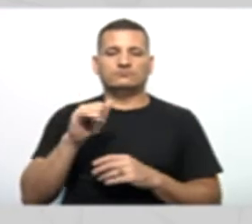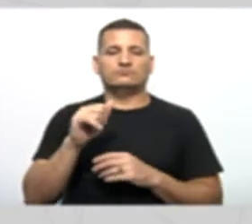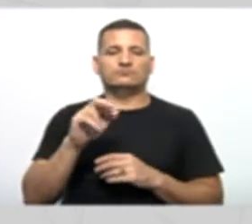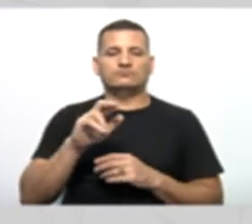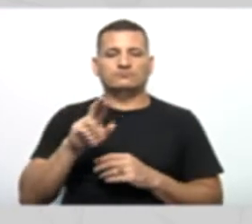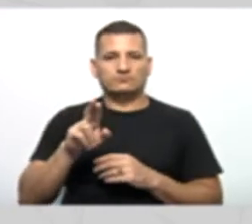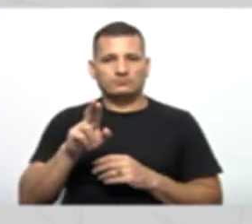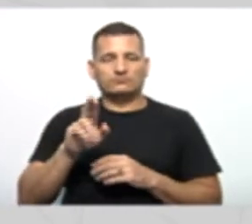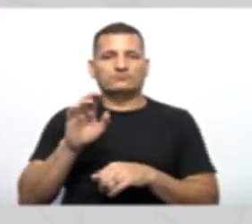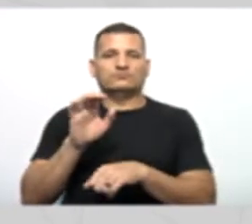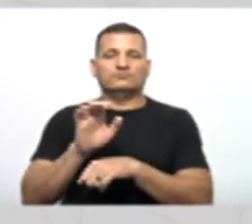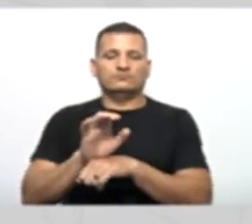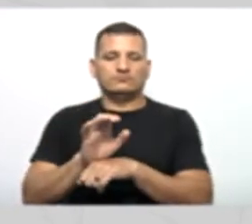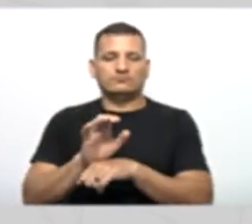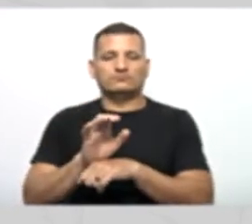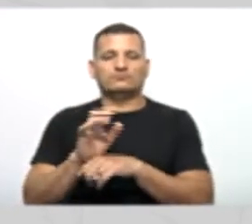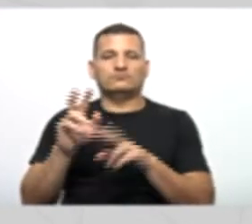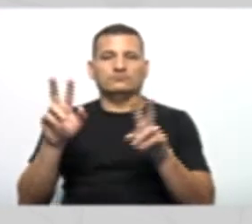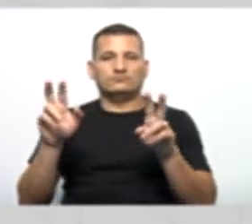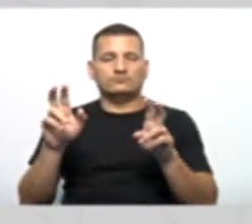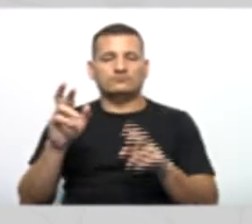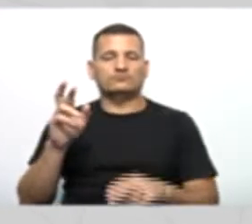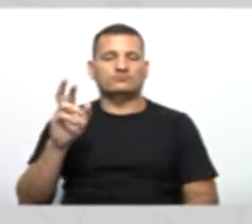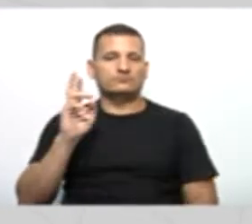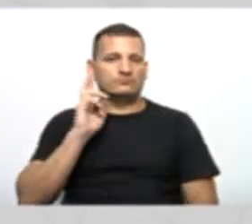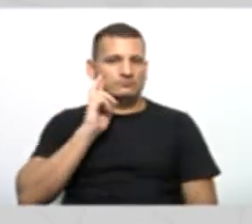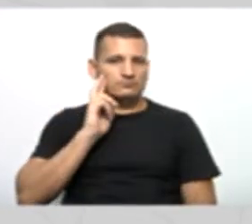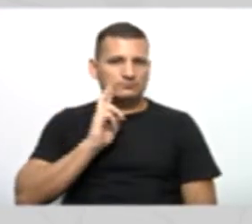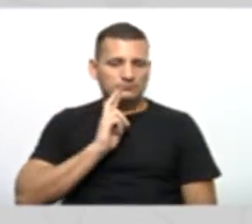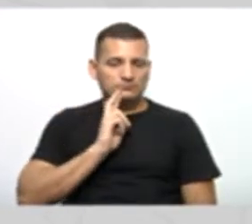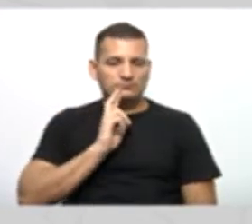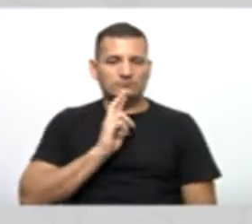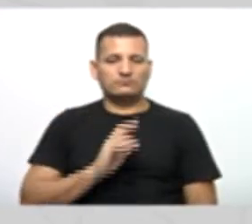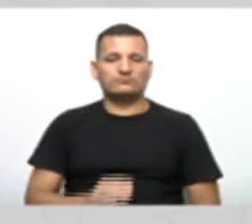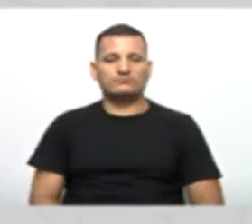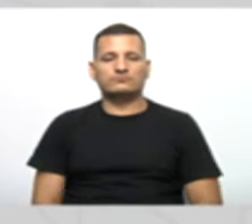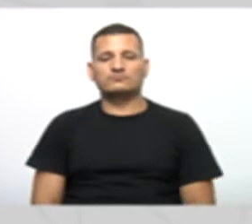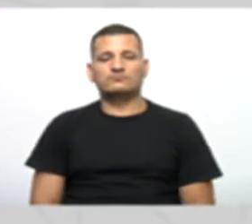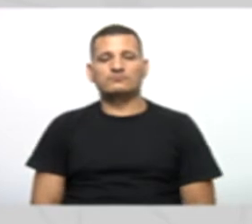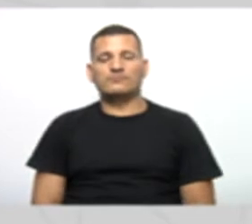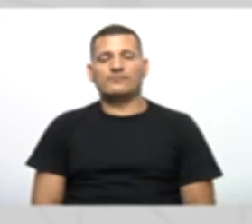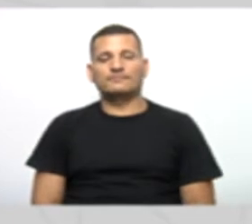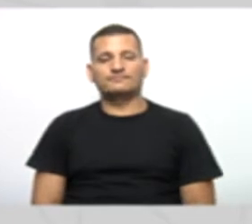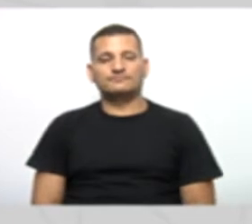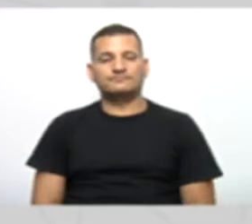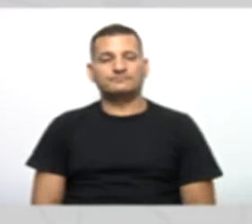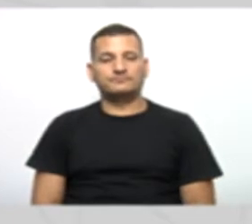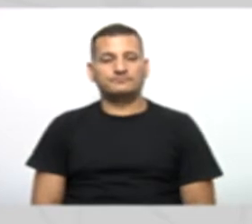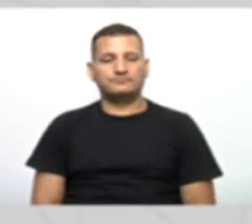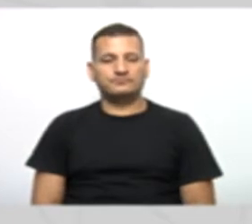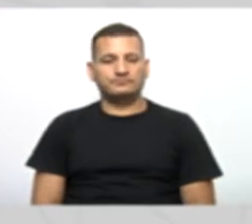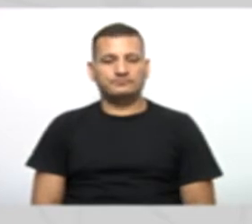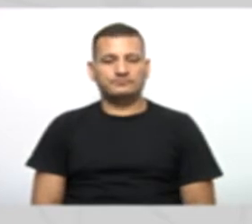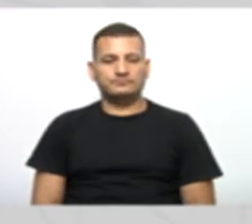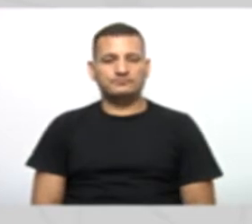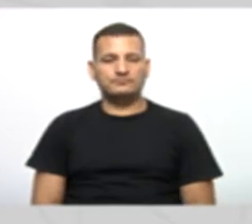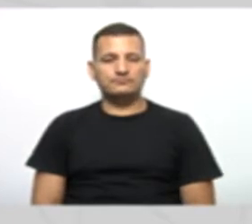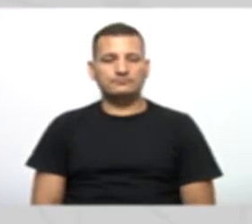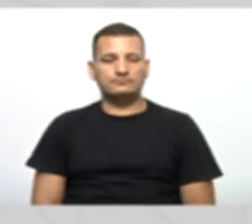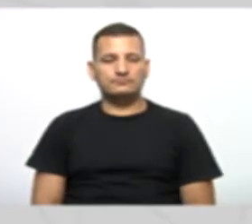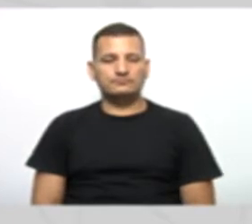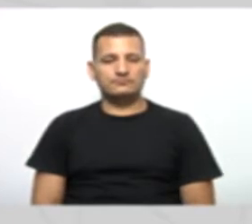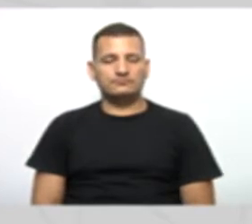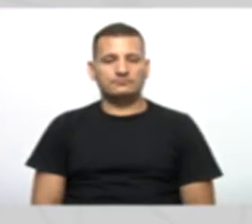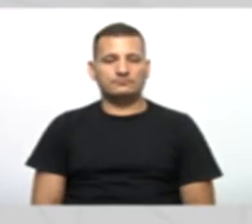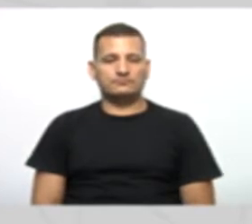de Rondônia, que é o F, também é caractere, no estado de Rondônia. Ok? Então vamos fazer essa